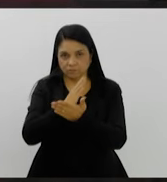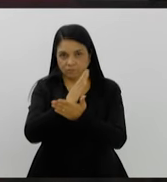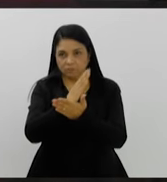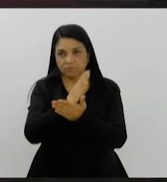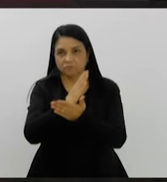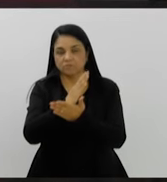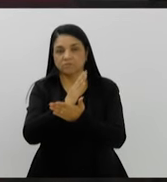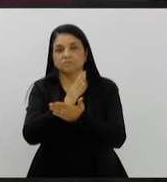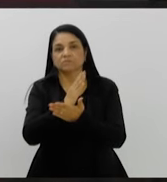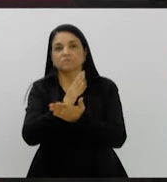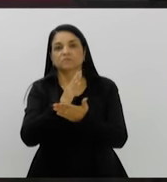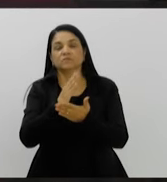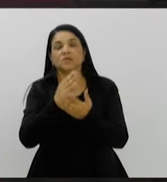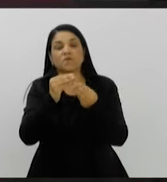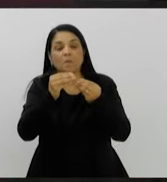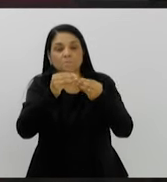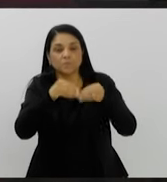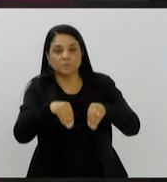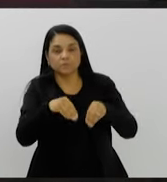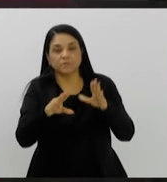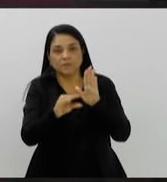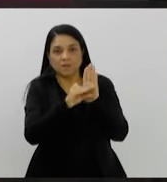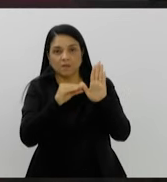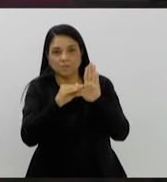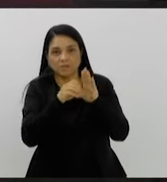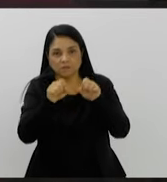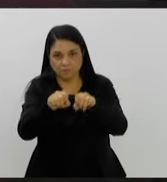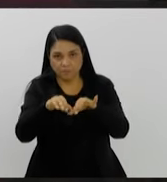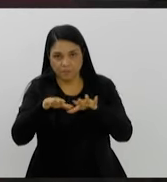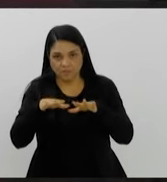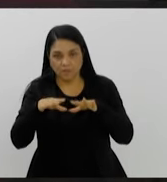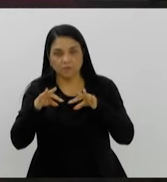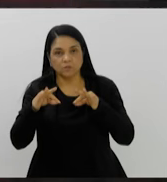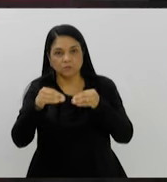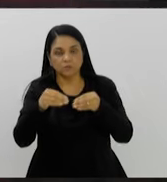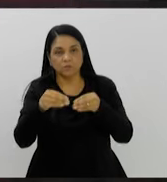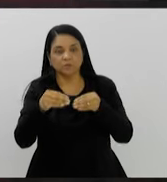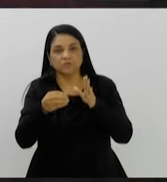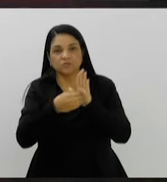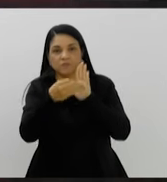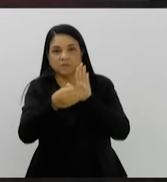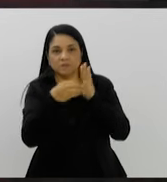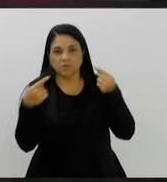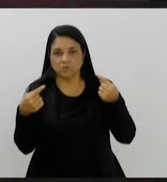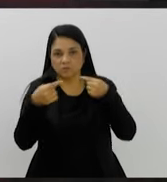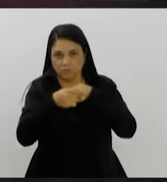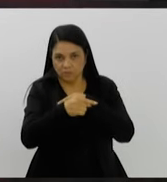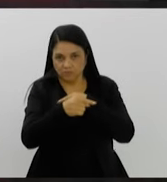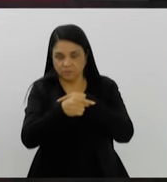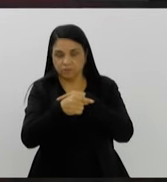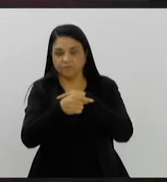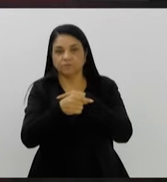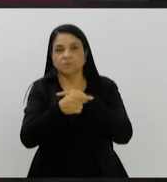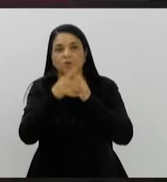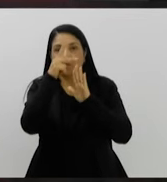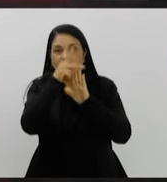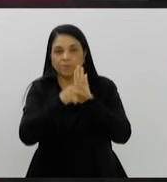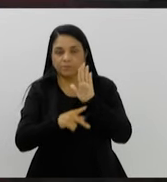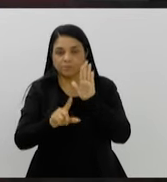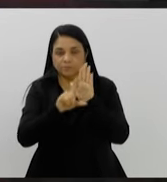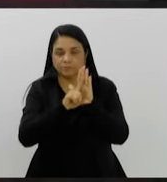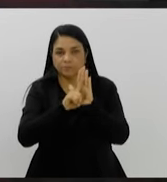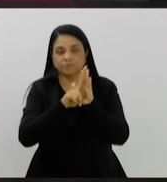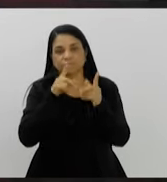aprovado fica prejudicada a emenda do plenário com todos os pareceres contrários o projeto vai redação do